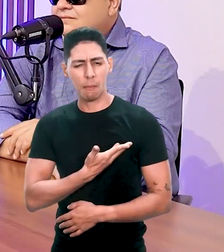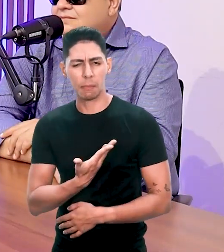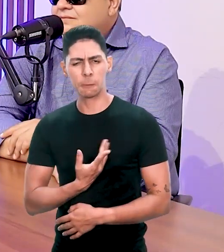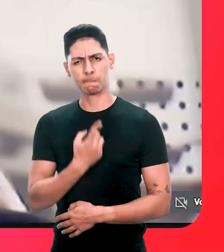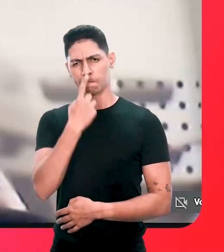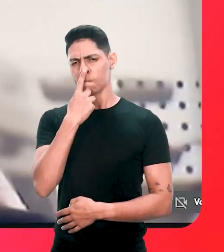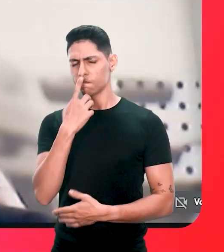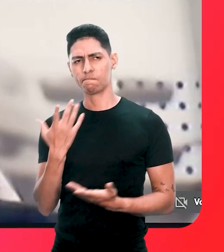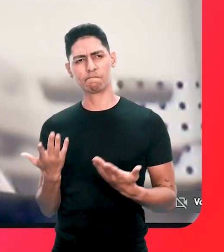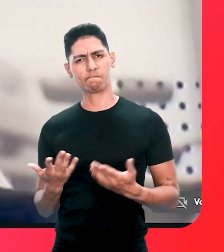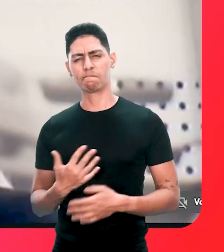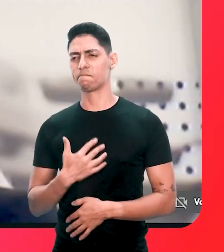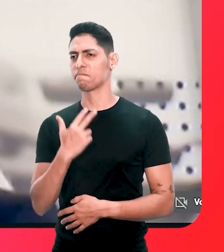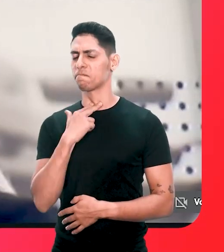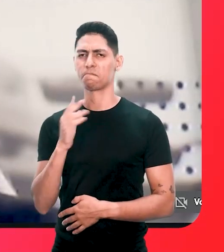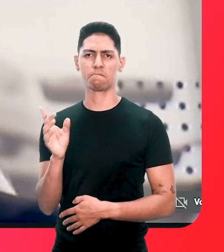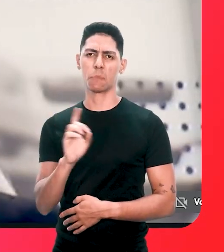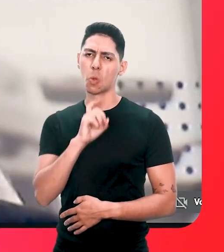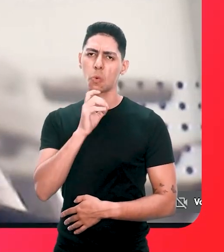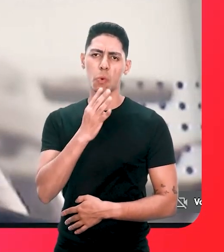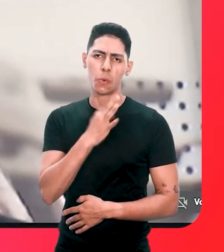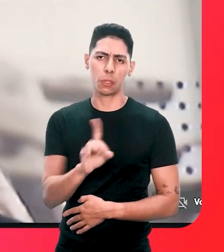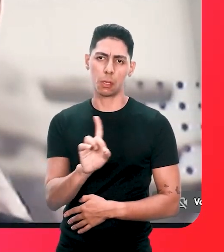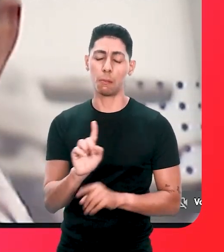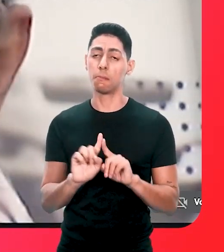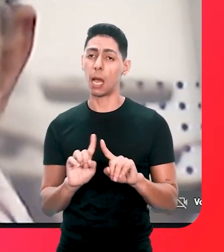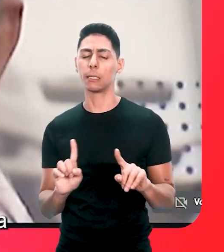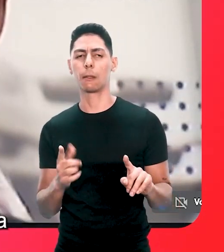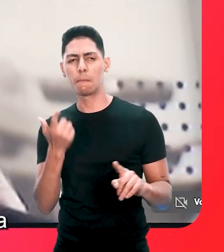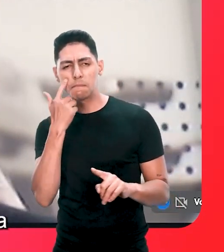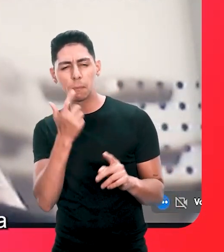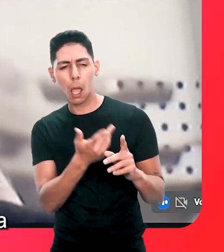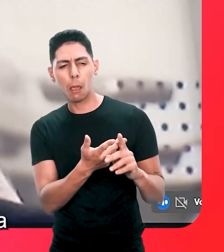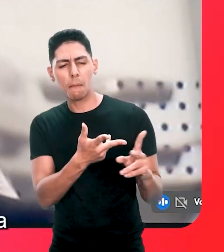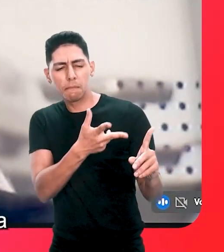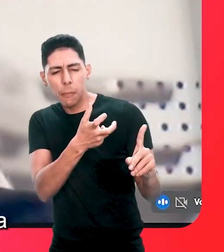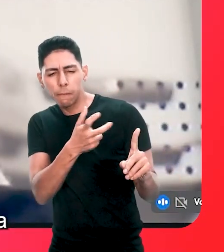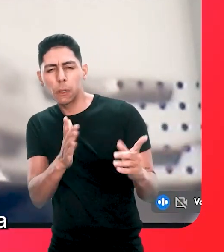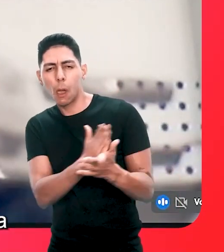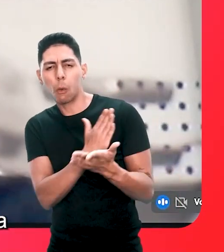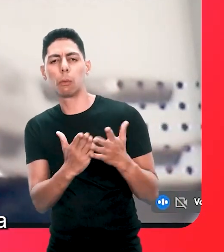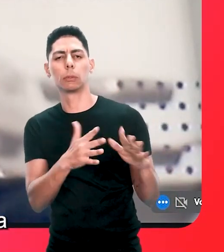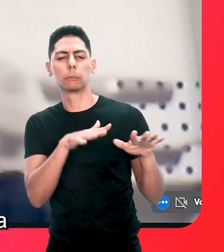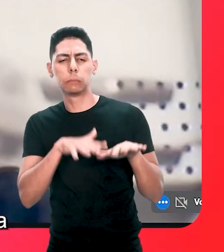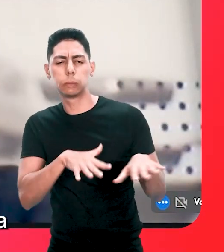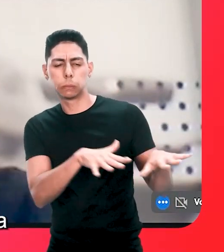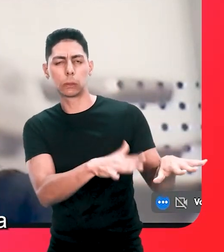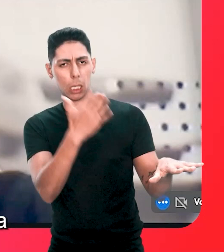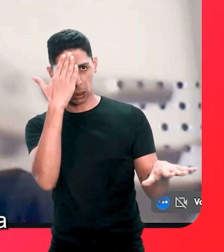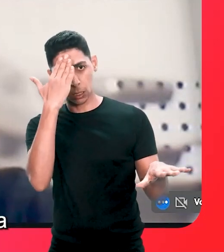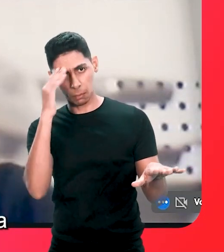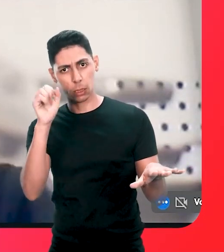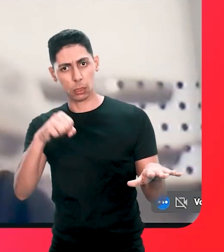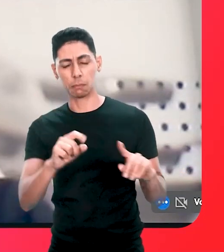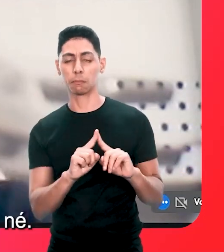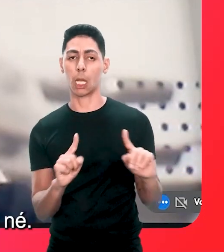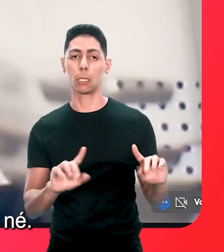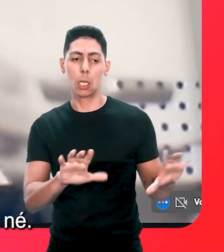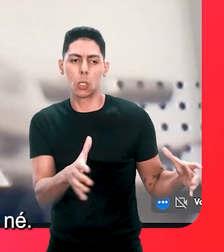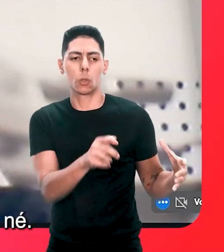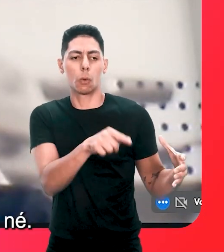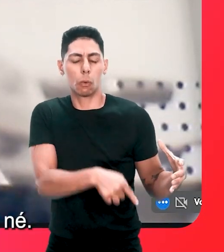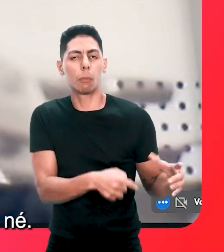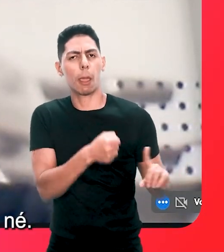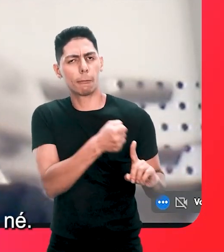conhecido mas estive perto de manifestações e tal, que a gente sabia. E essa turma dedicada